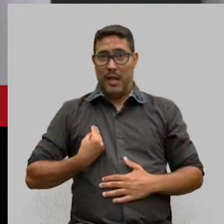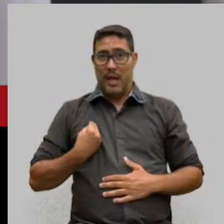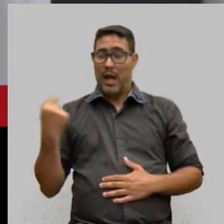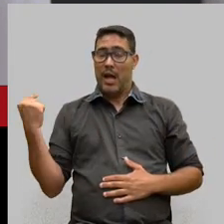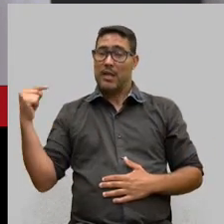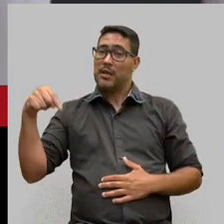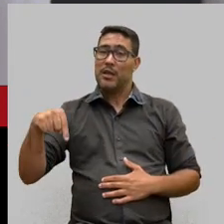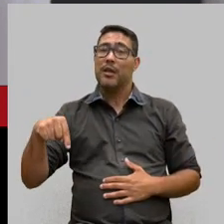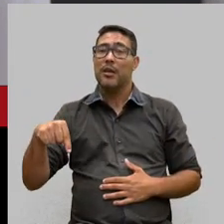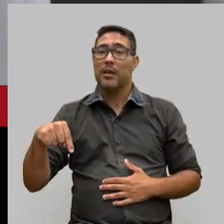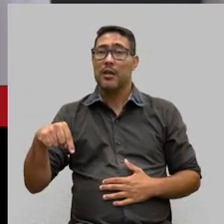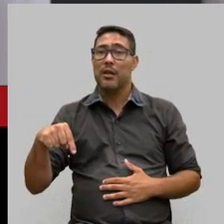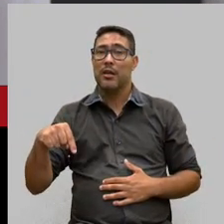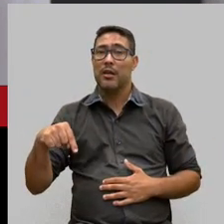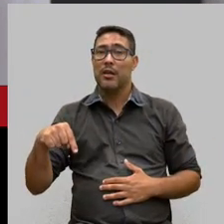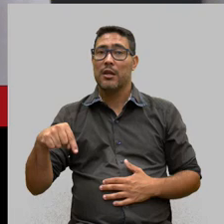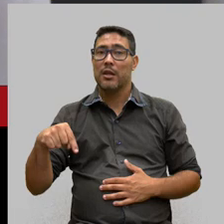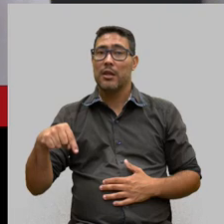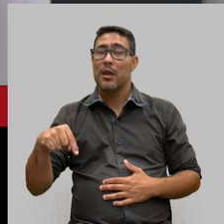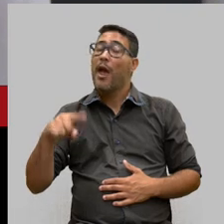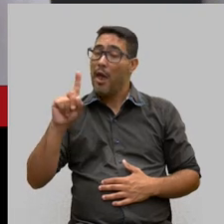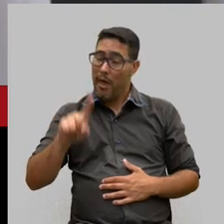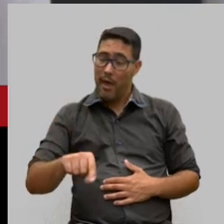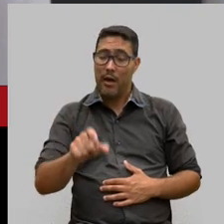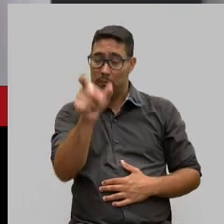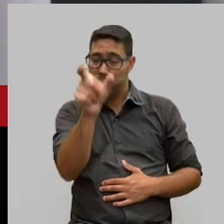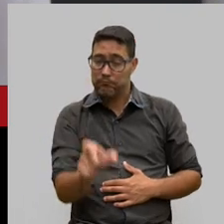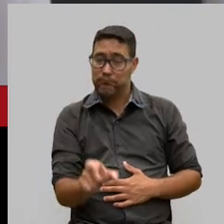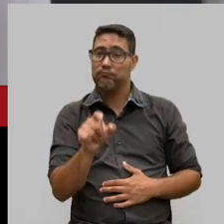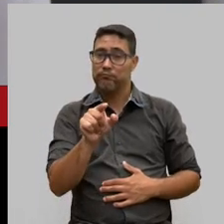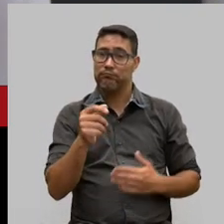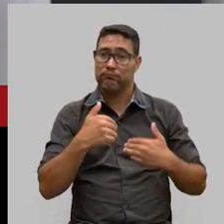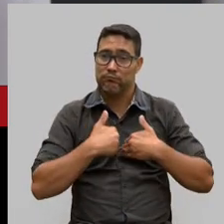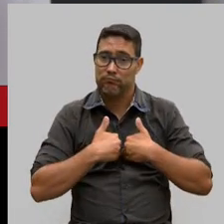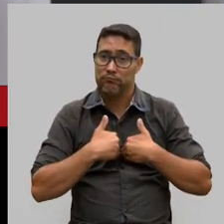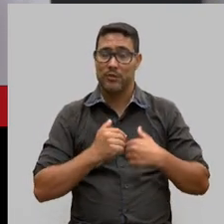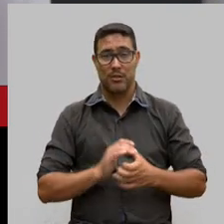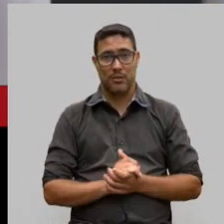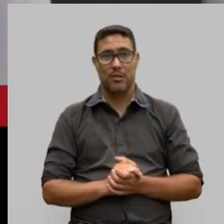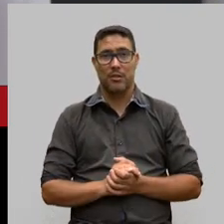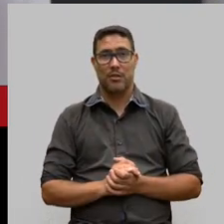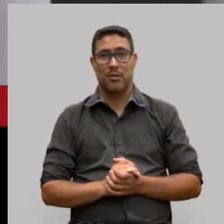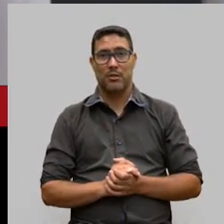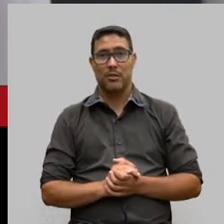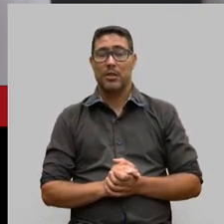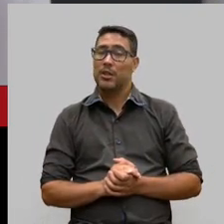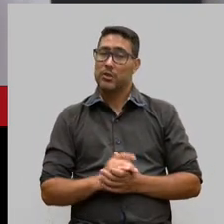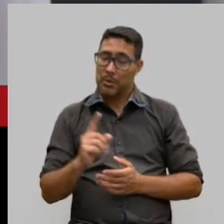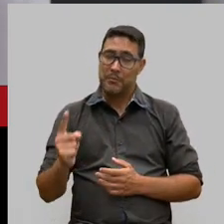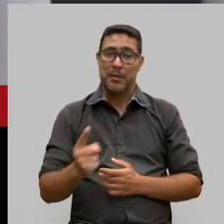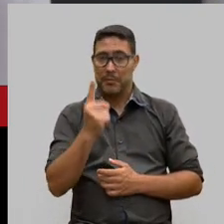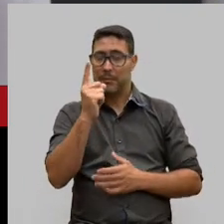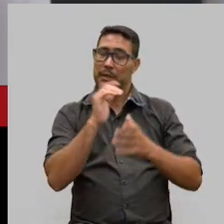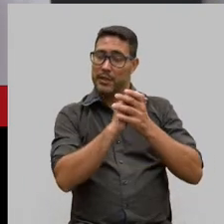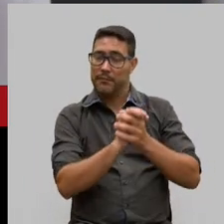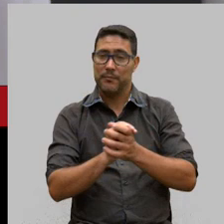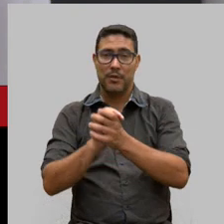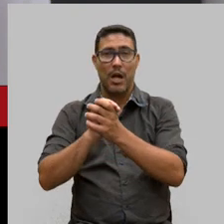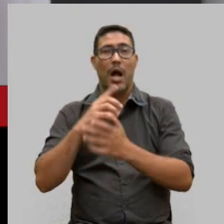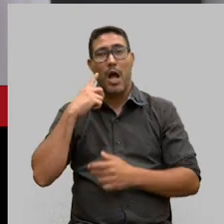aqui é o autista então a minha primeira homenagem a